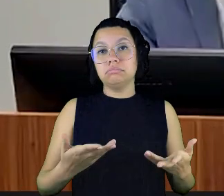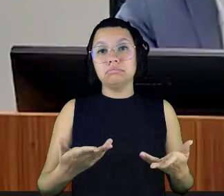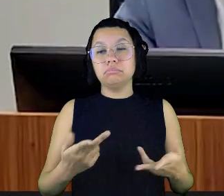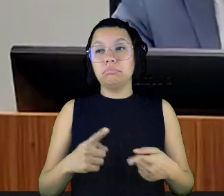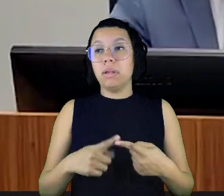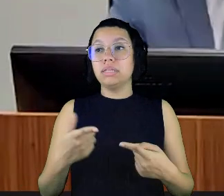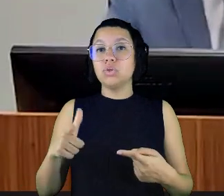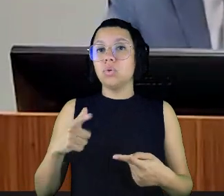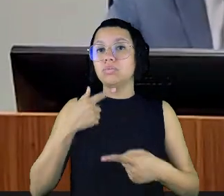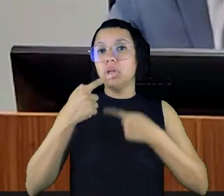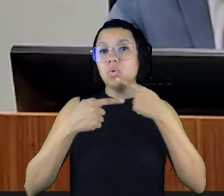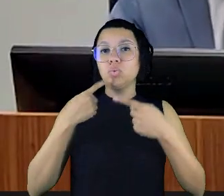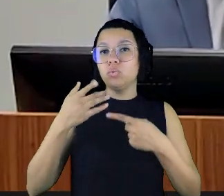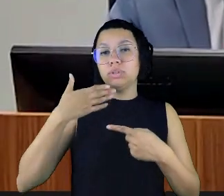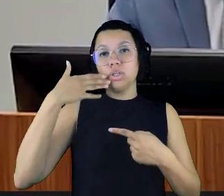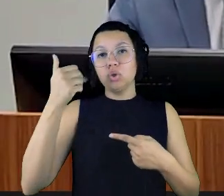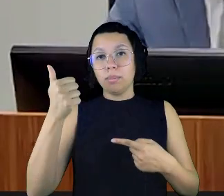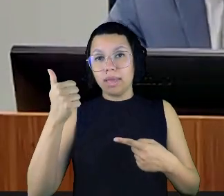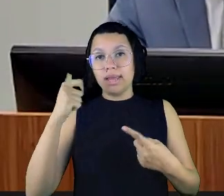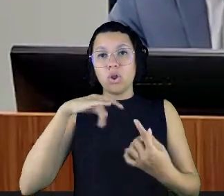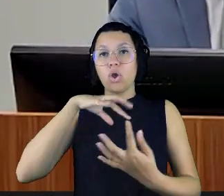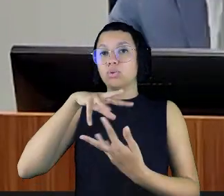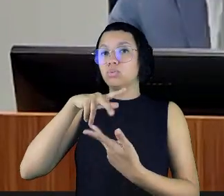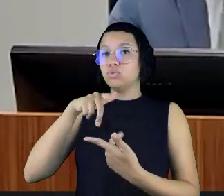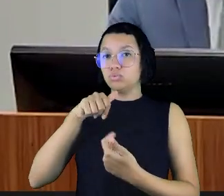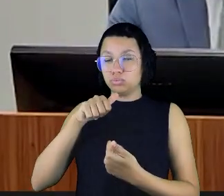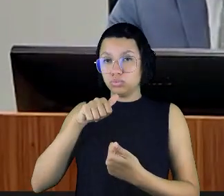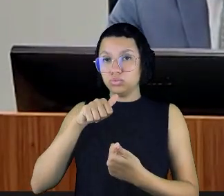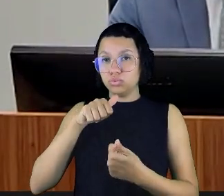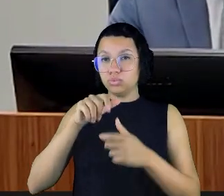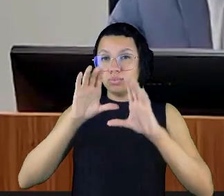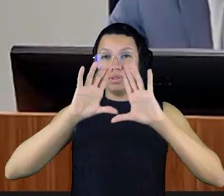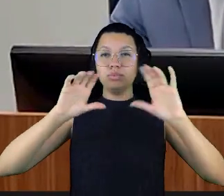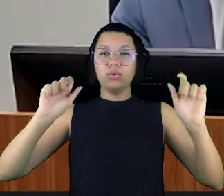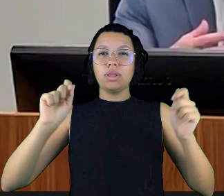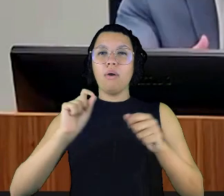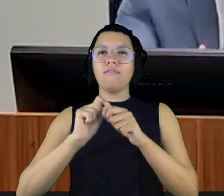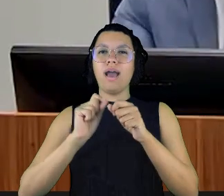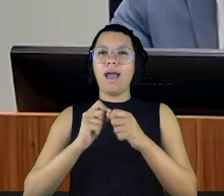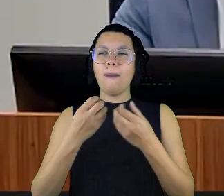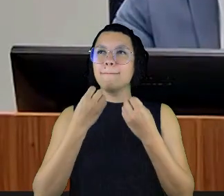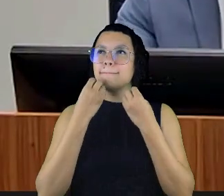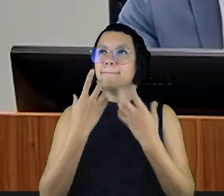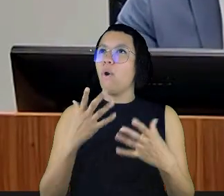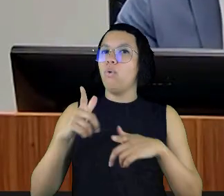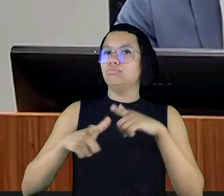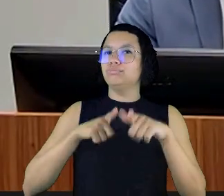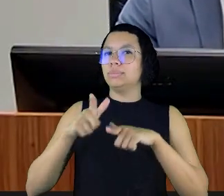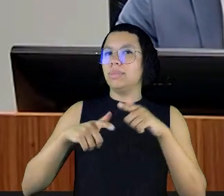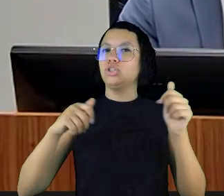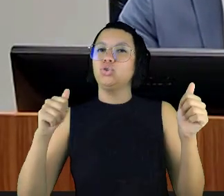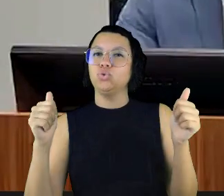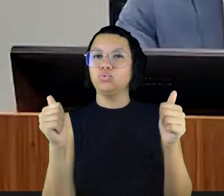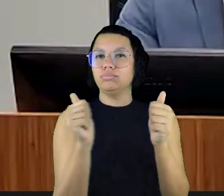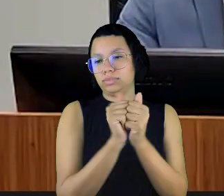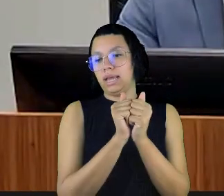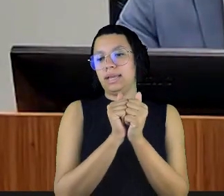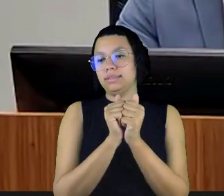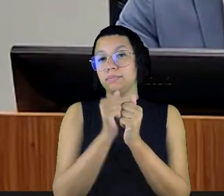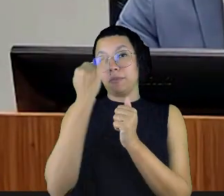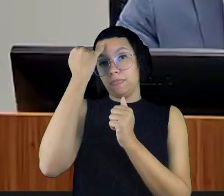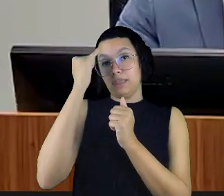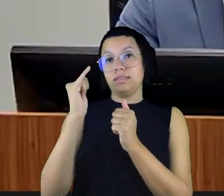mundos, o tribunal faria um grande serviço se coadjuvasse essa ideia